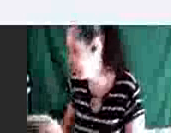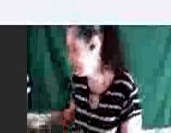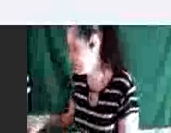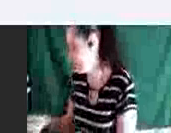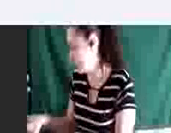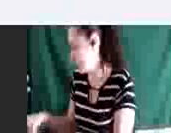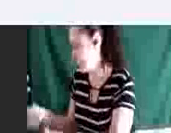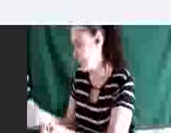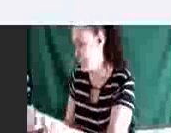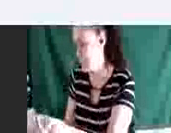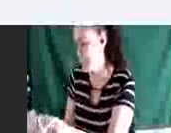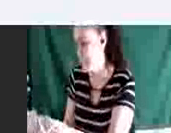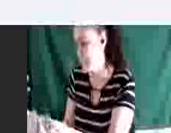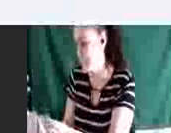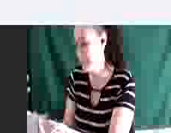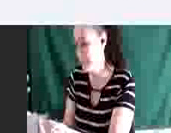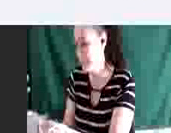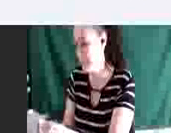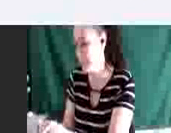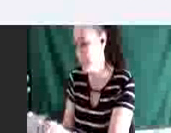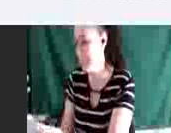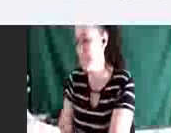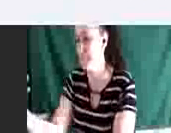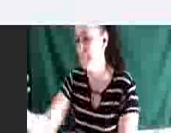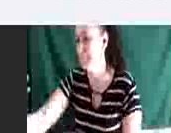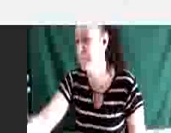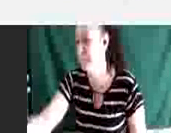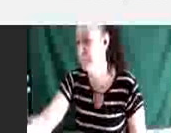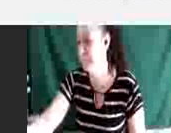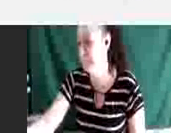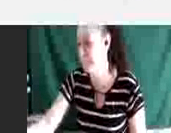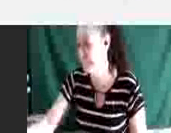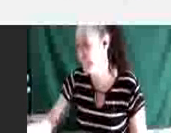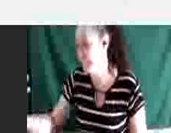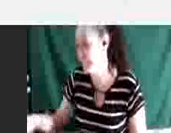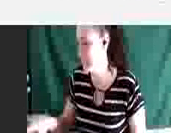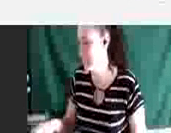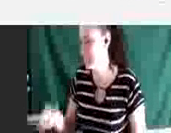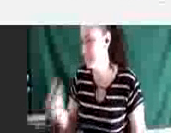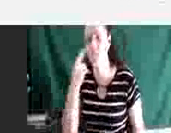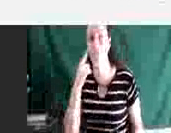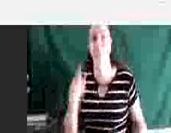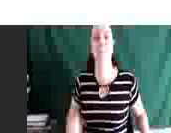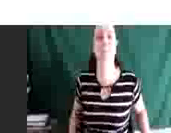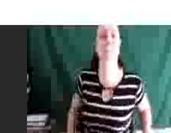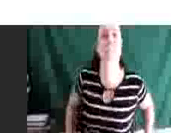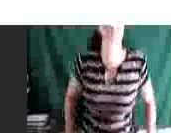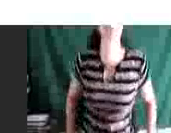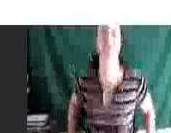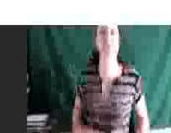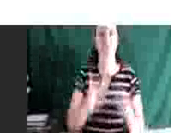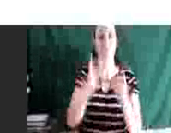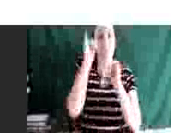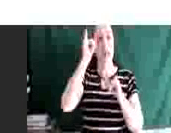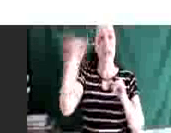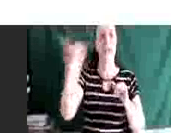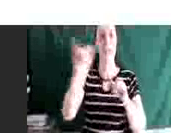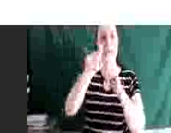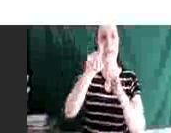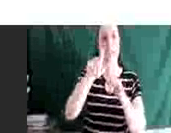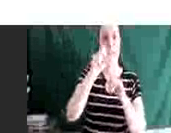Geralmente esses dados aqui, eu acho que são de anos 2018, 2020. Enfim, tem aqui um lugar que ele demonstra de onde foi feita a coleta